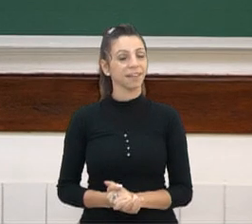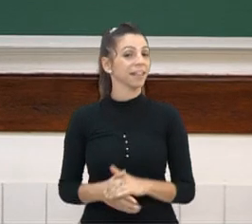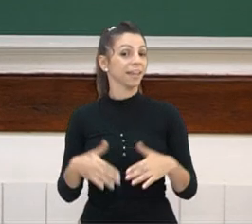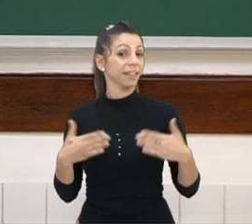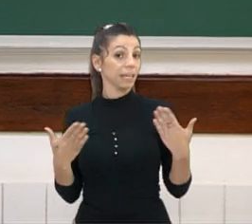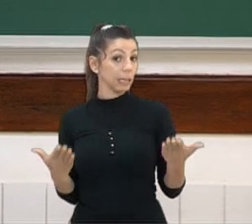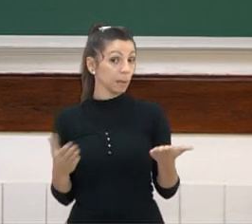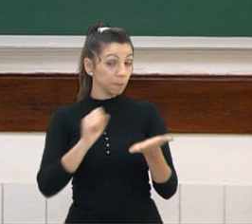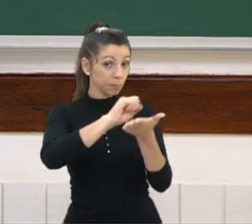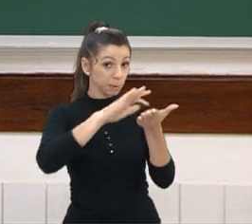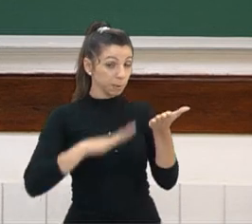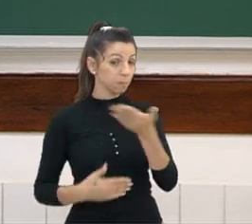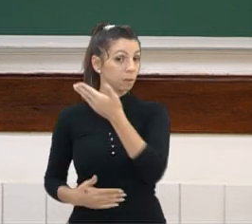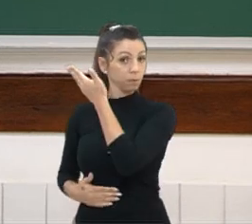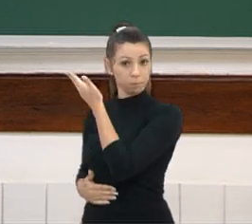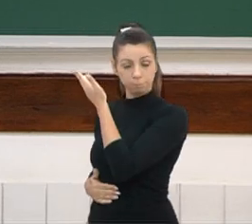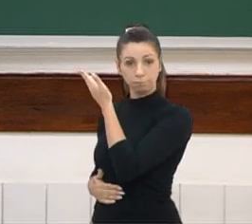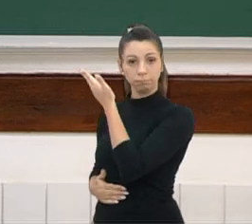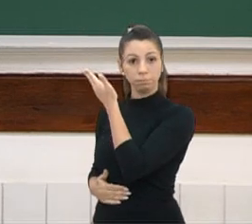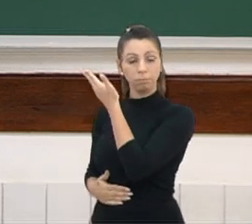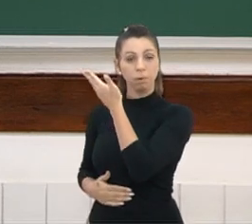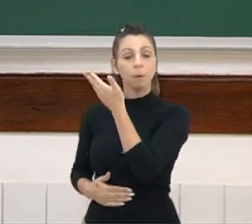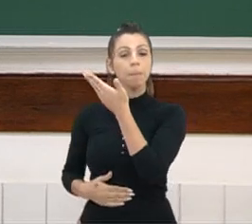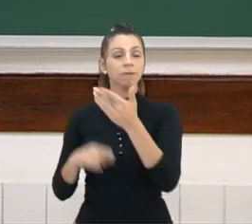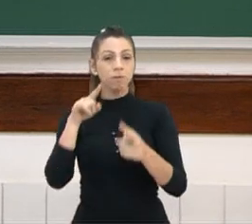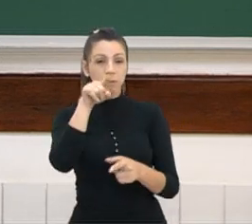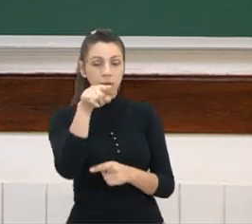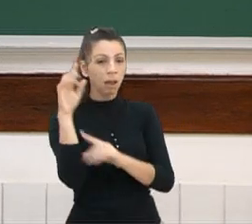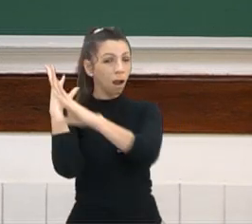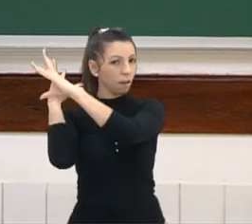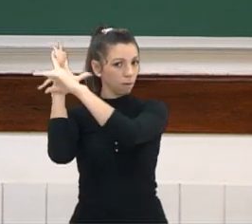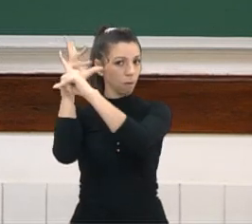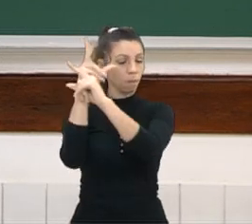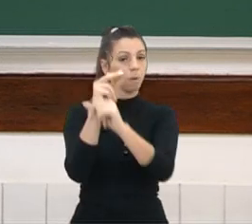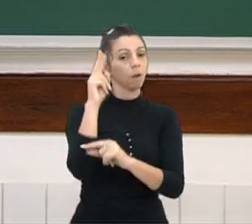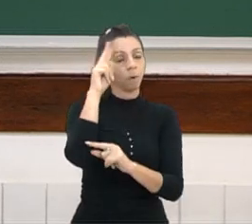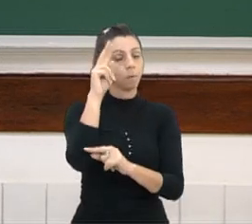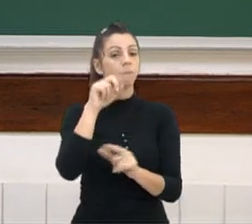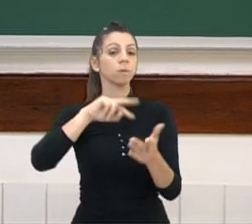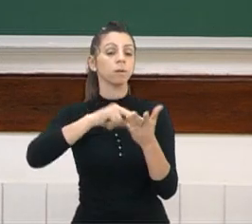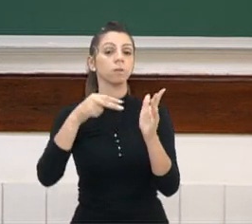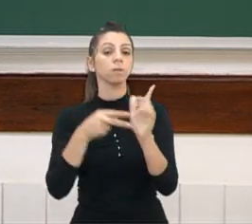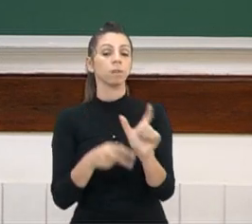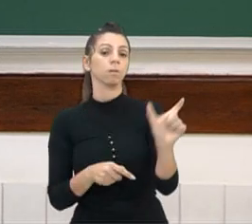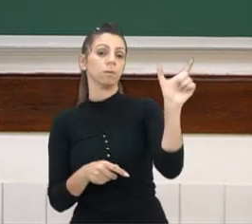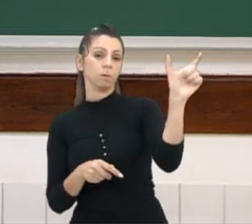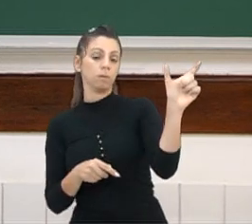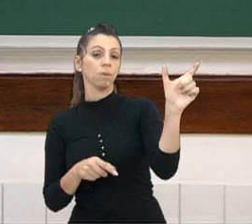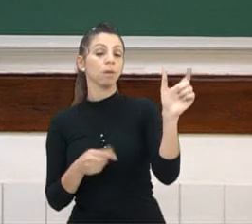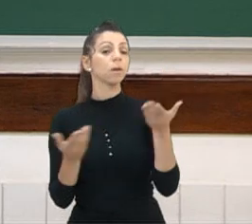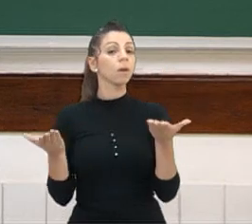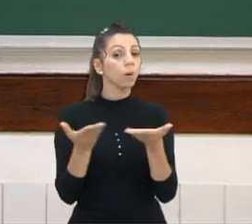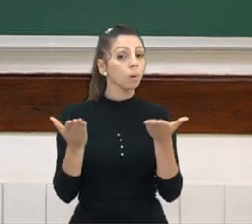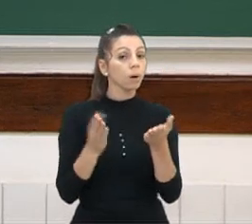Então, dê essa atividadezinha para você ver se você lembra, né, o que é monômio. E agora vamos fazer a conferência